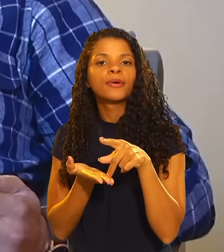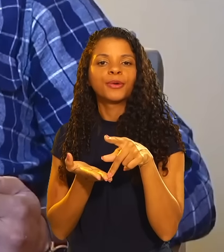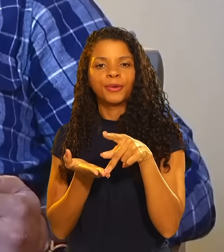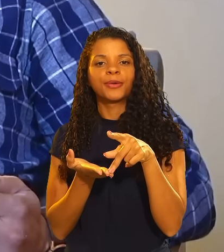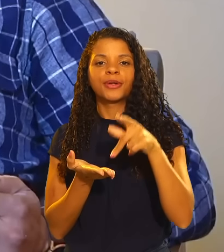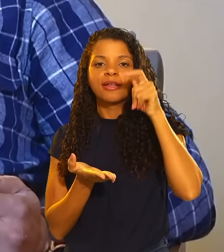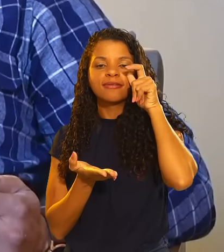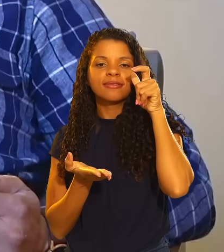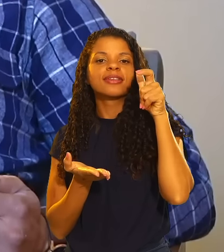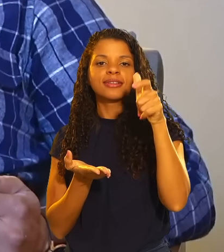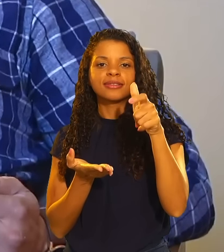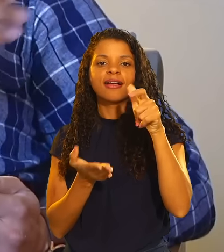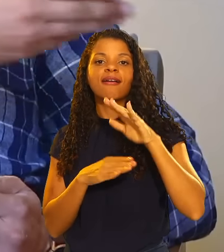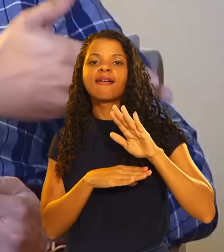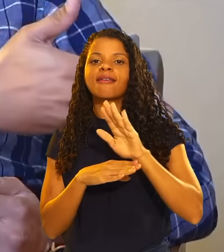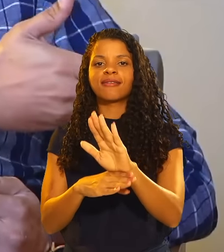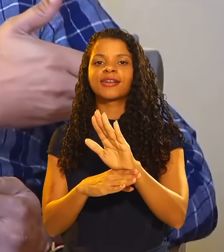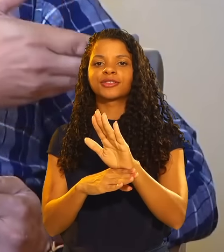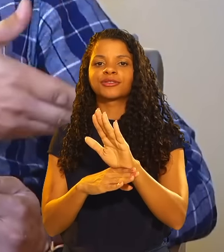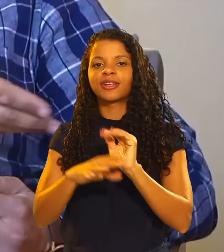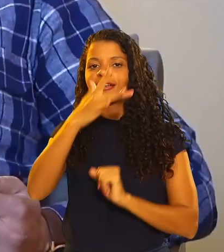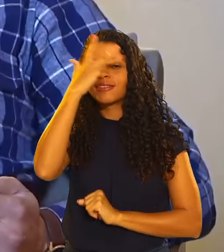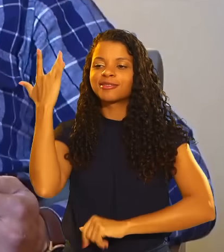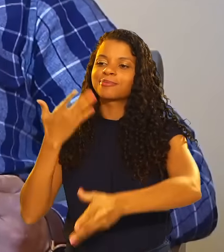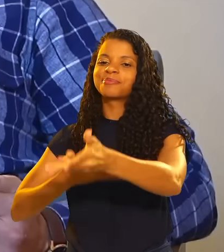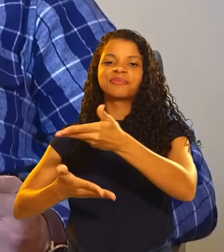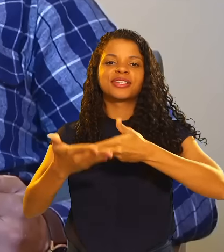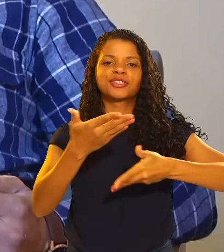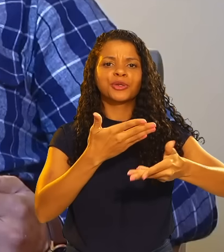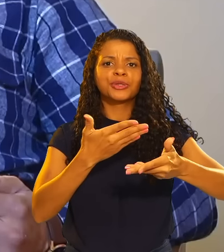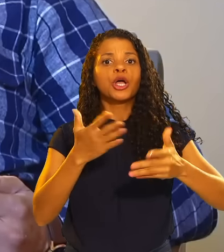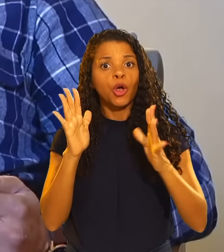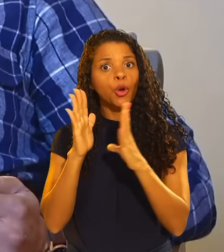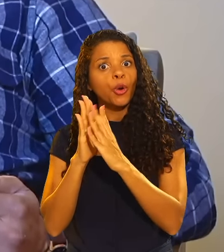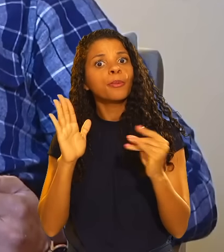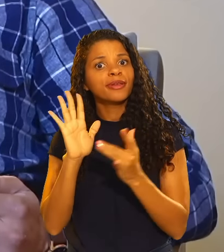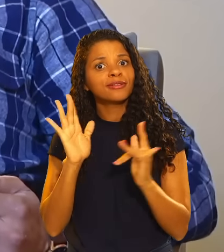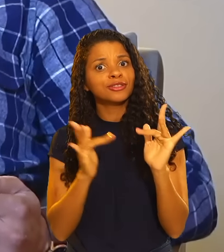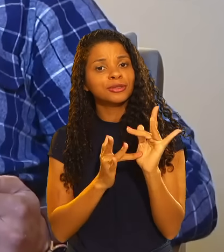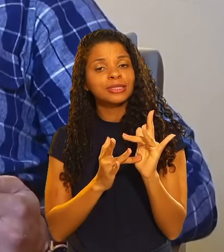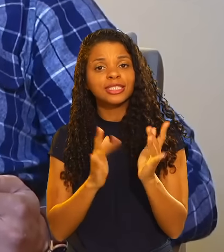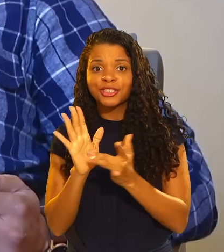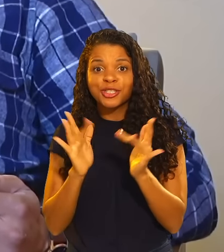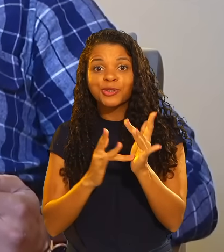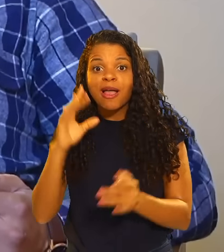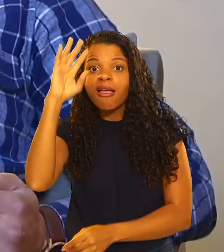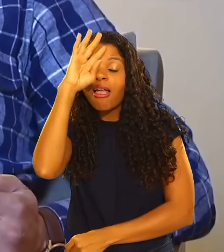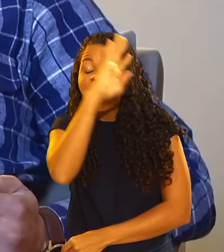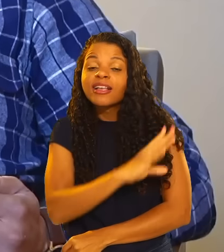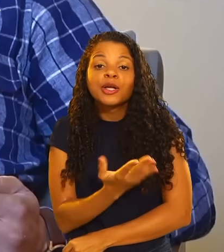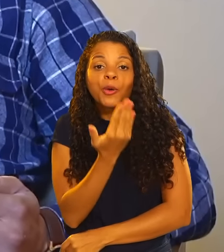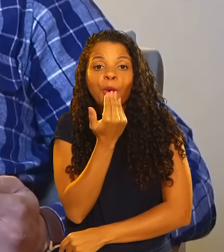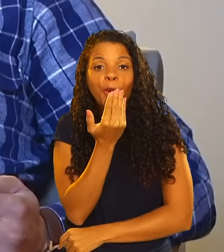como Ele deixou o exemplo dele, de até esquecer de comer, né? Ali, porque a preocupação dele não era consigo